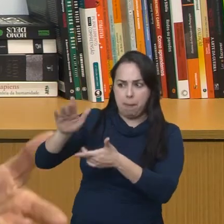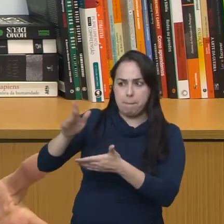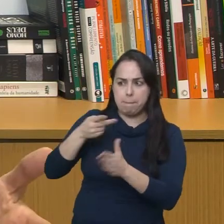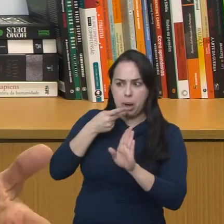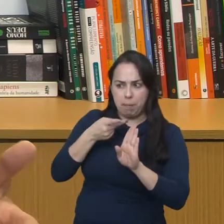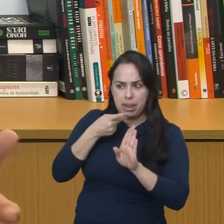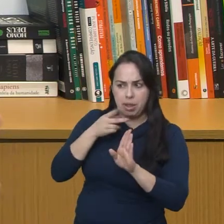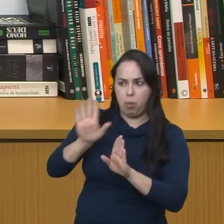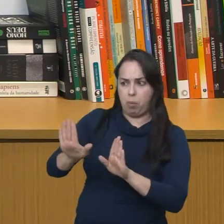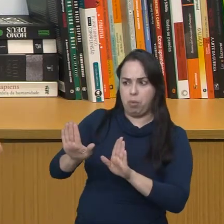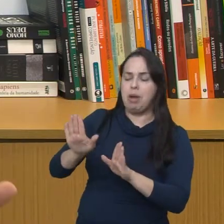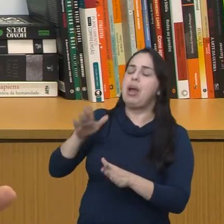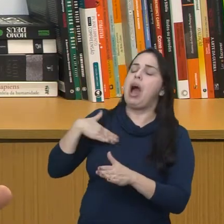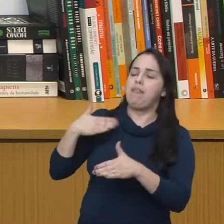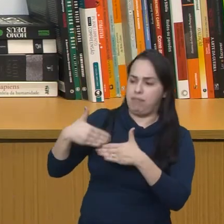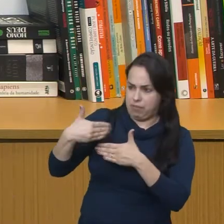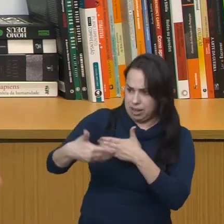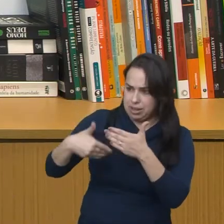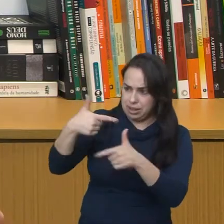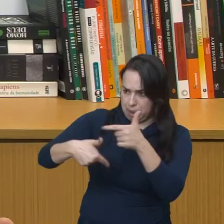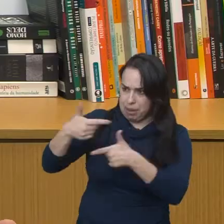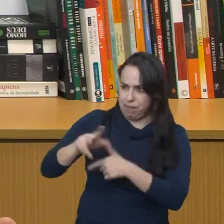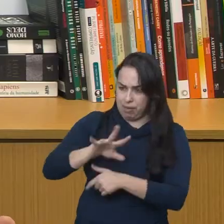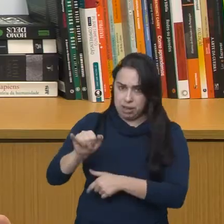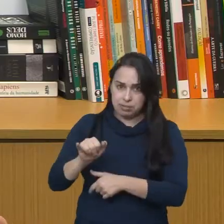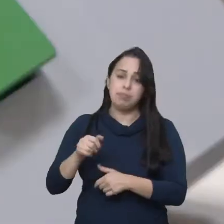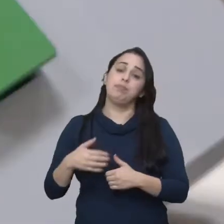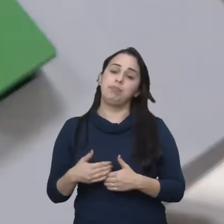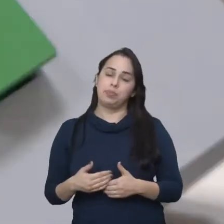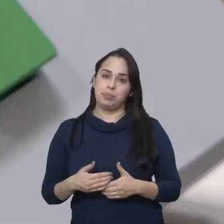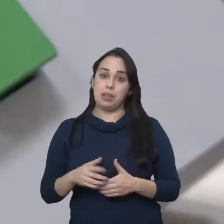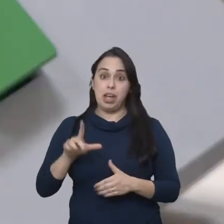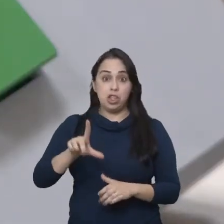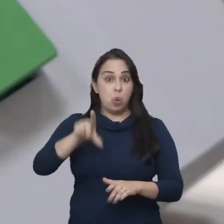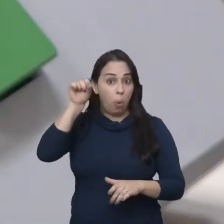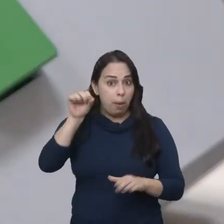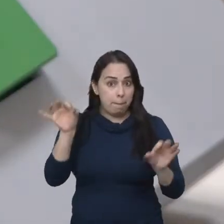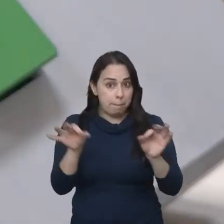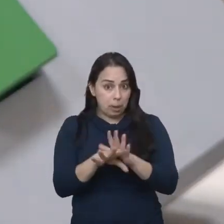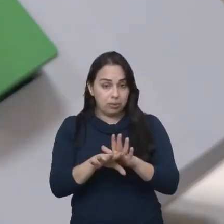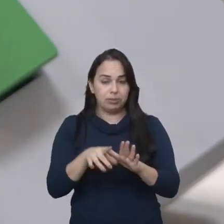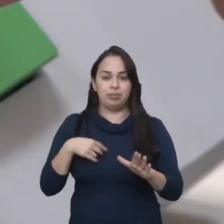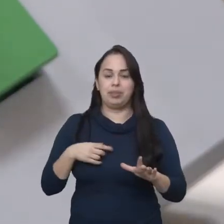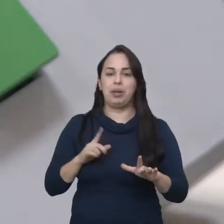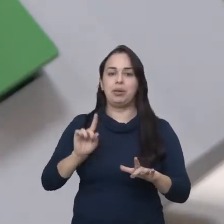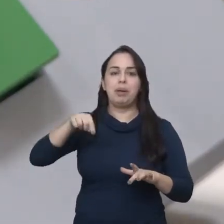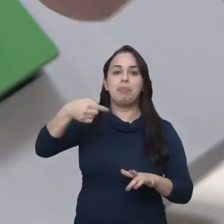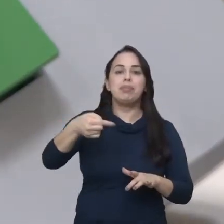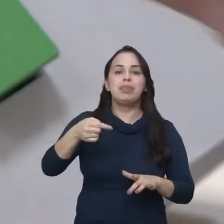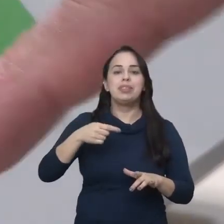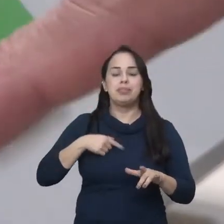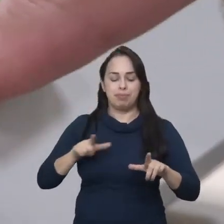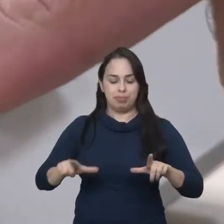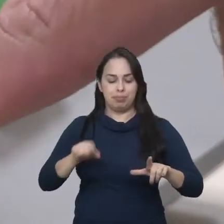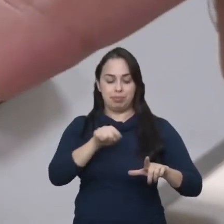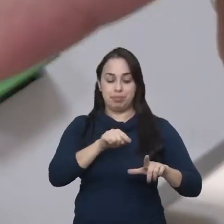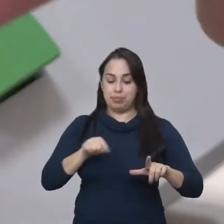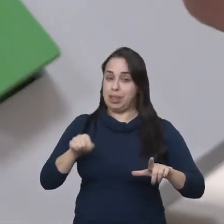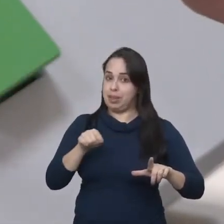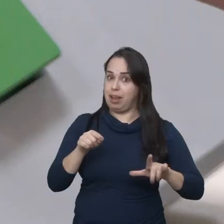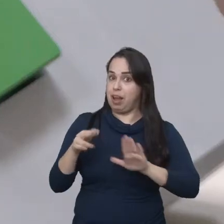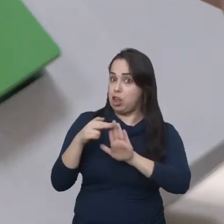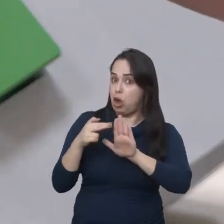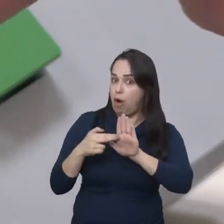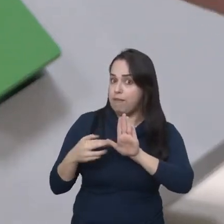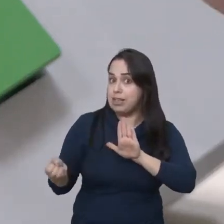levar adiante o que ele está prometendo, a discussão que ele está prometendo. Escolhidos os candidatos, o próximo passo que o eleitor deve